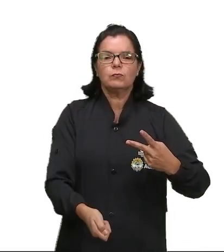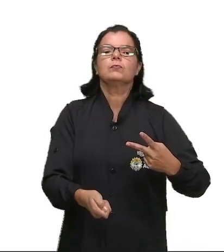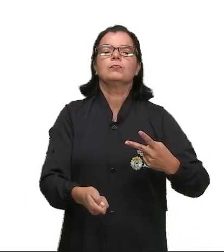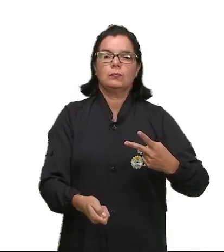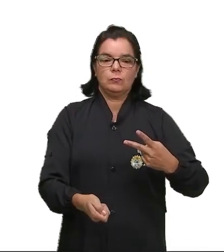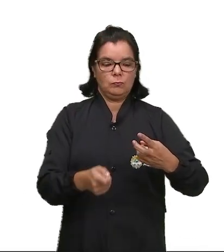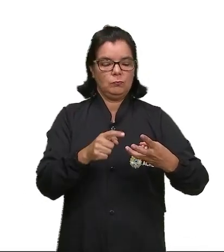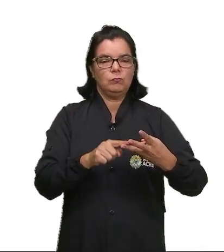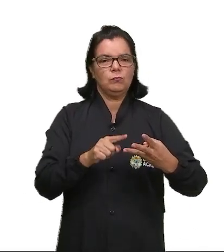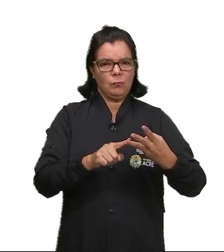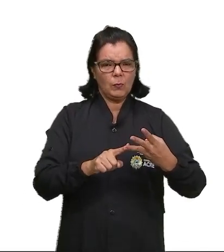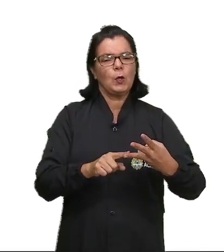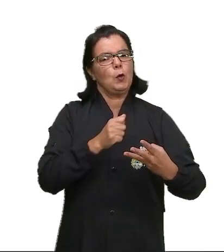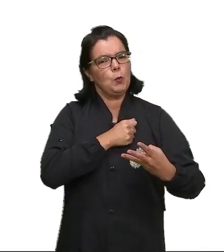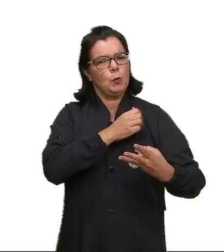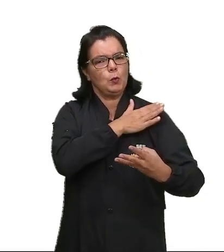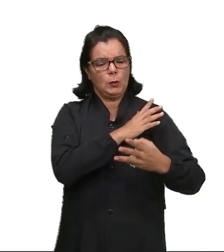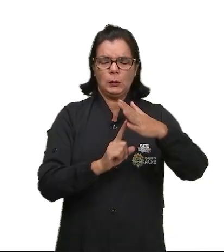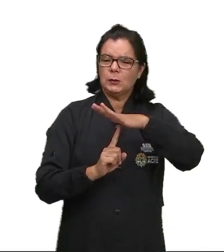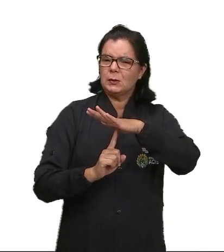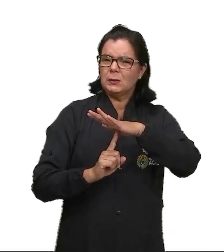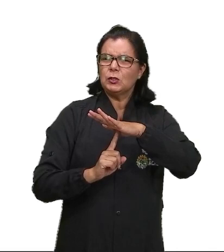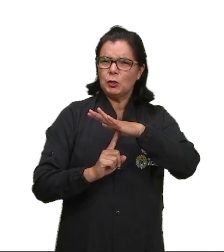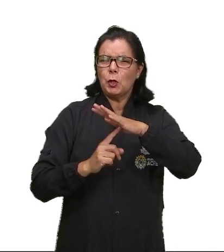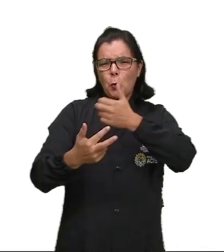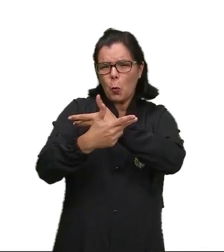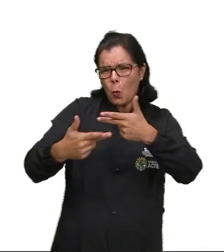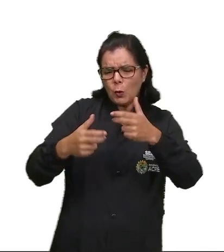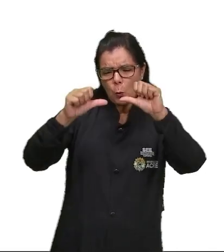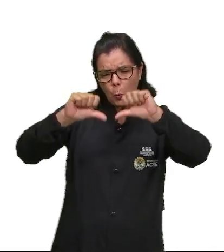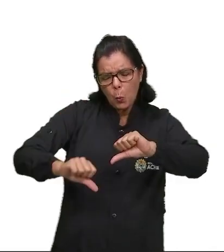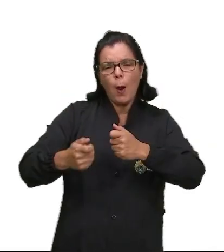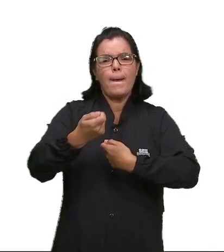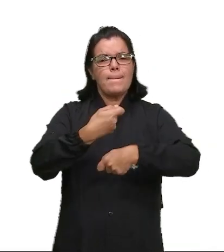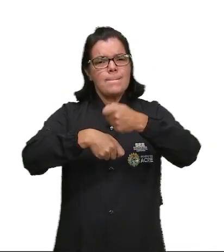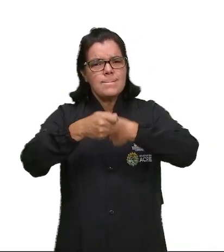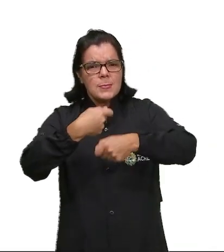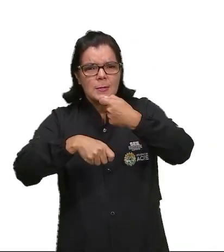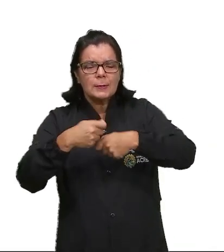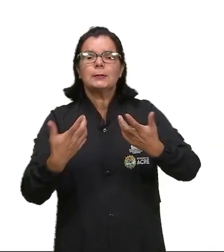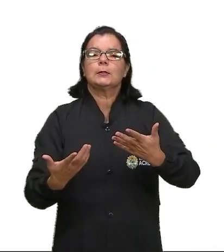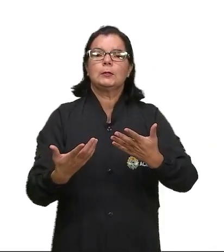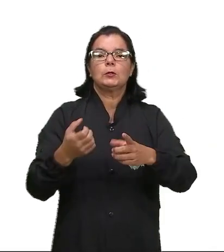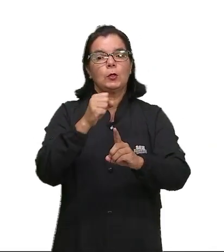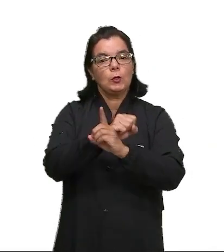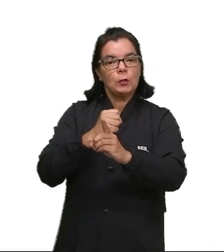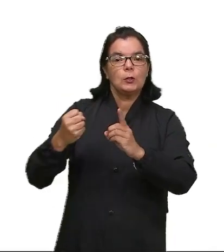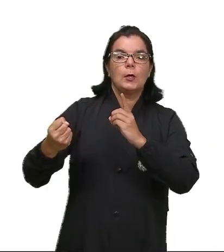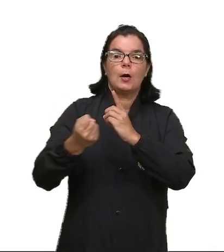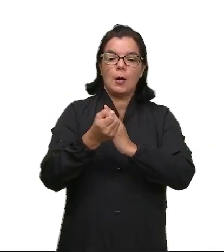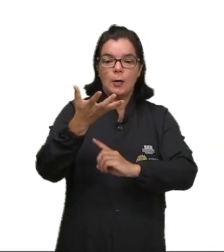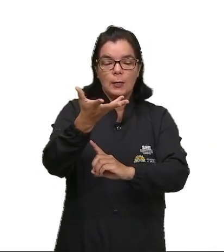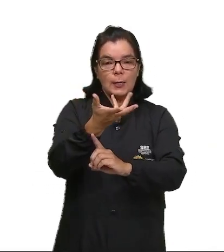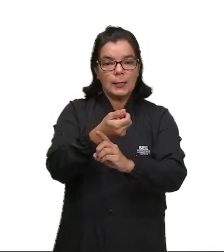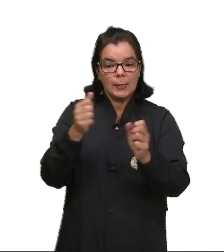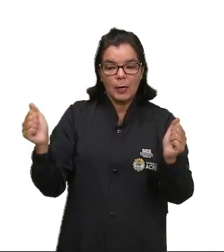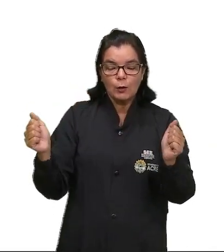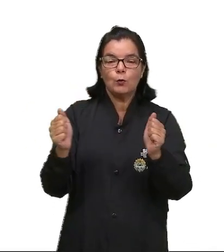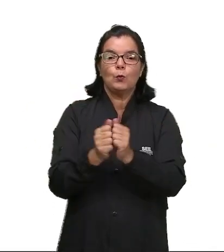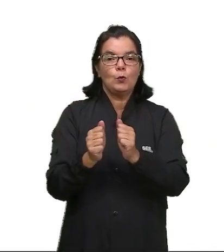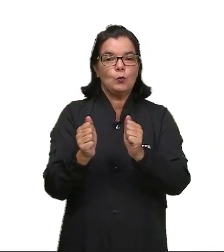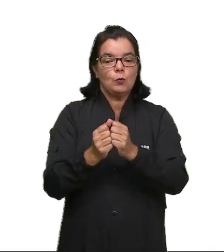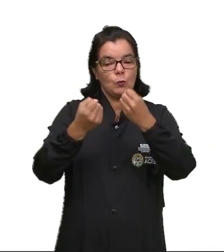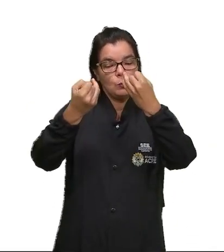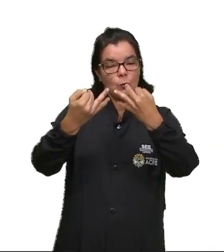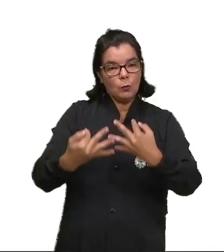autoritários, ditaduras, depressão econômica. A minha arte ela tem que ser socialmente engajada. Então vai se